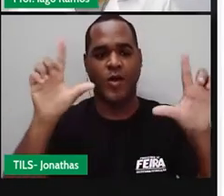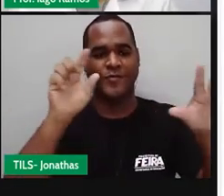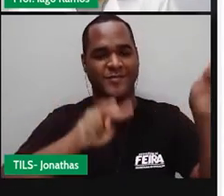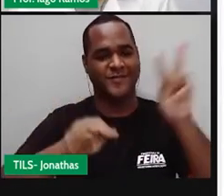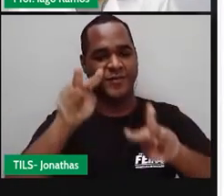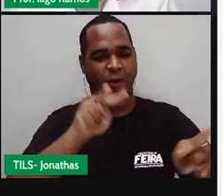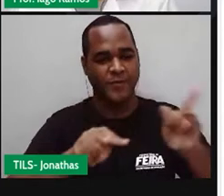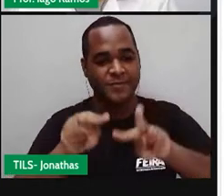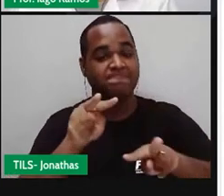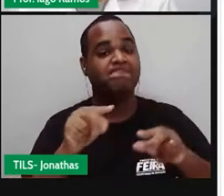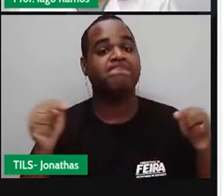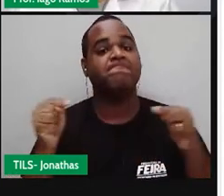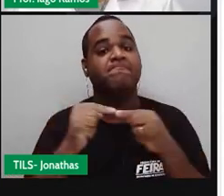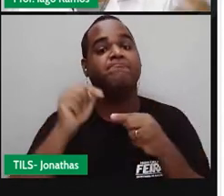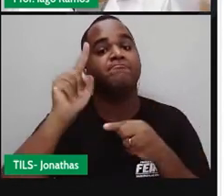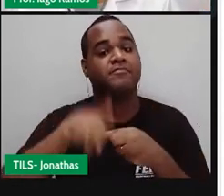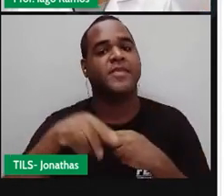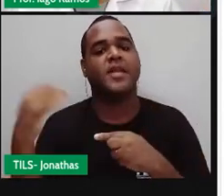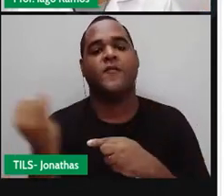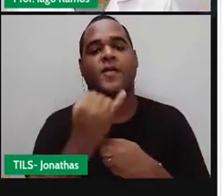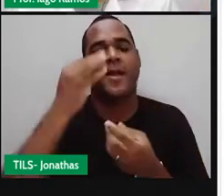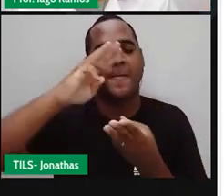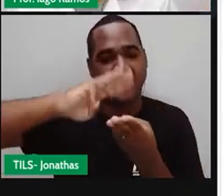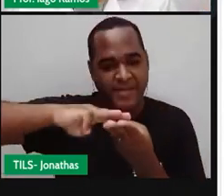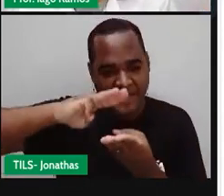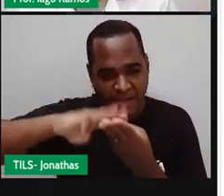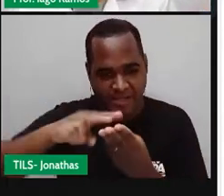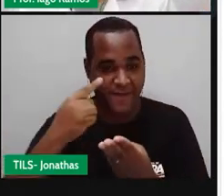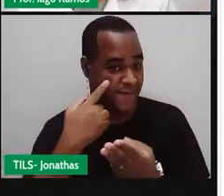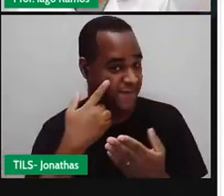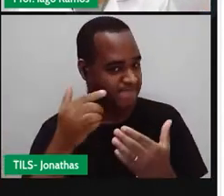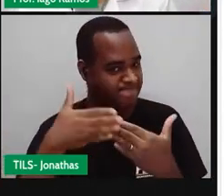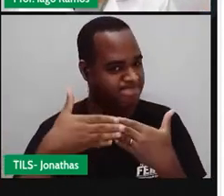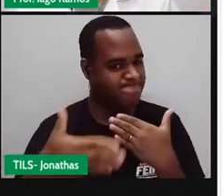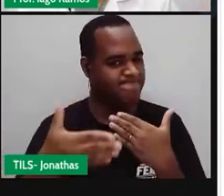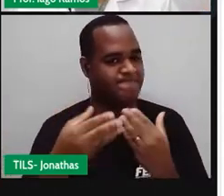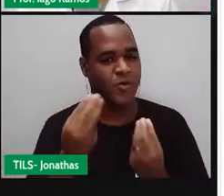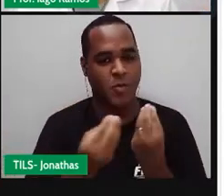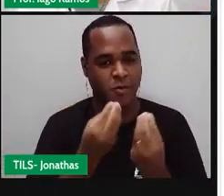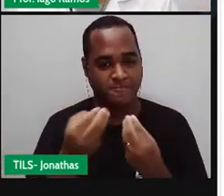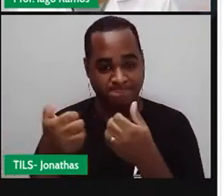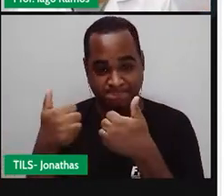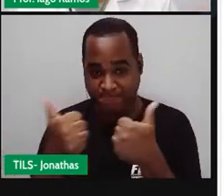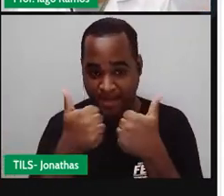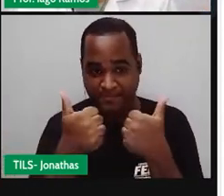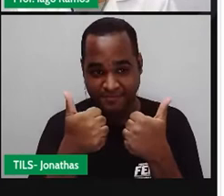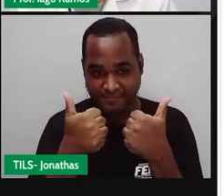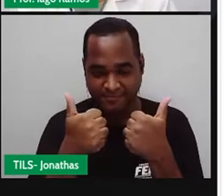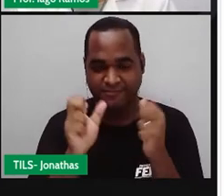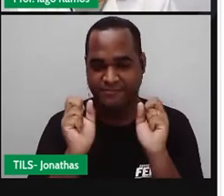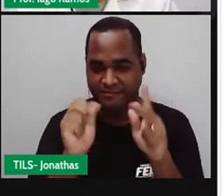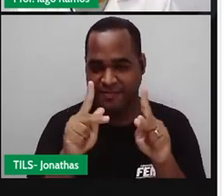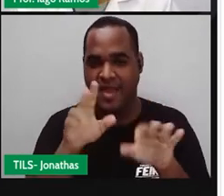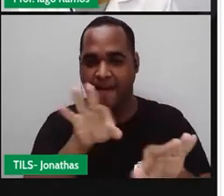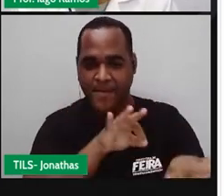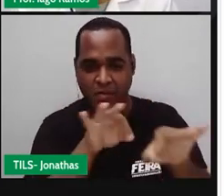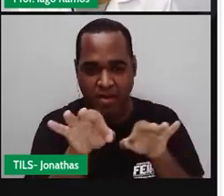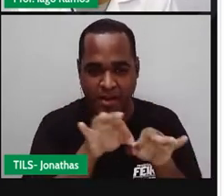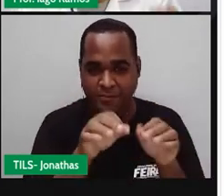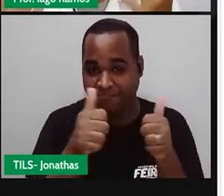e é nele e aqui que a gente vai fazer a matemática acontecer belezinha preparado